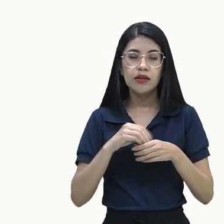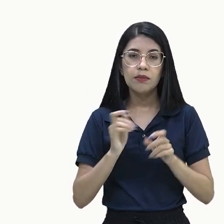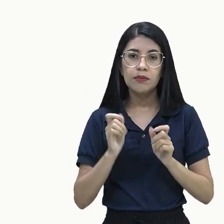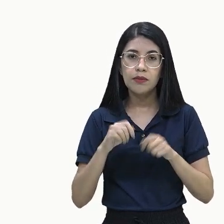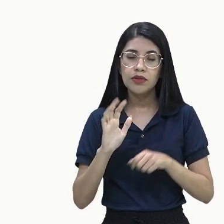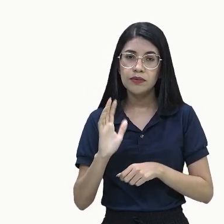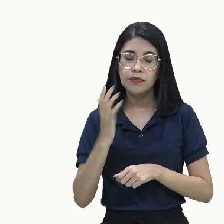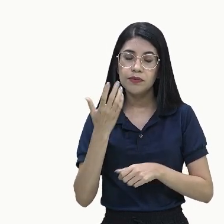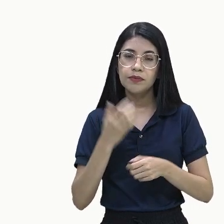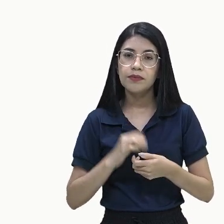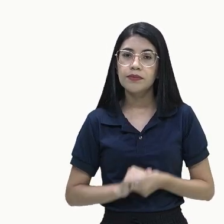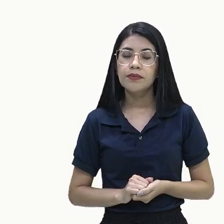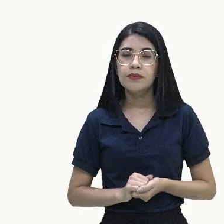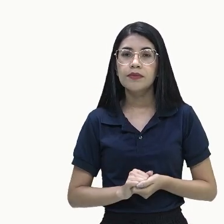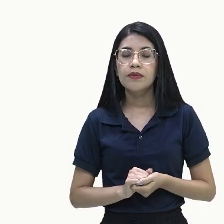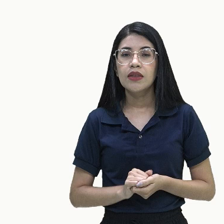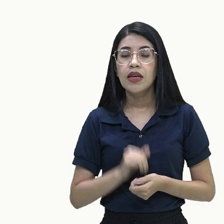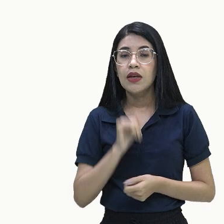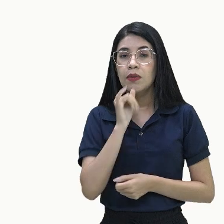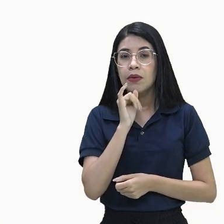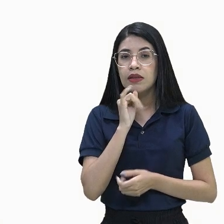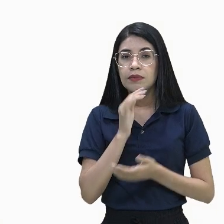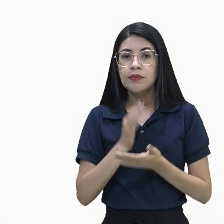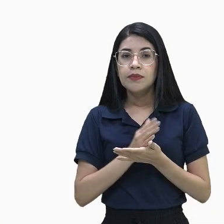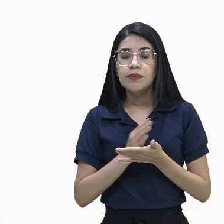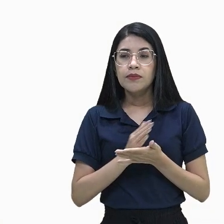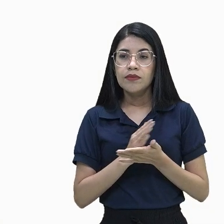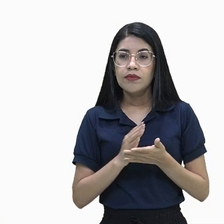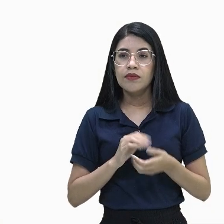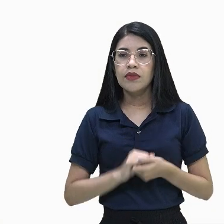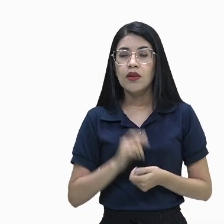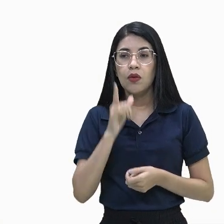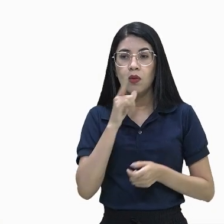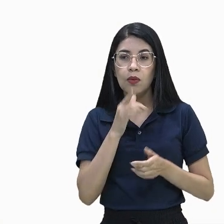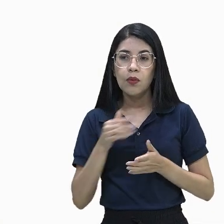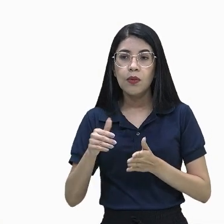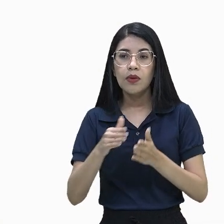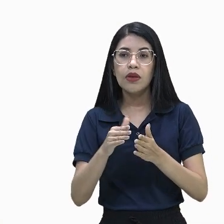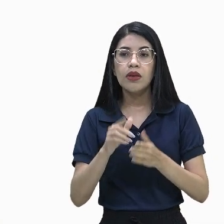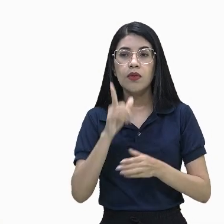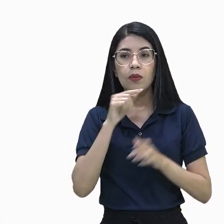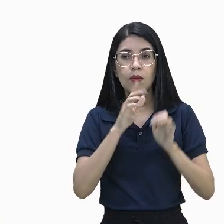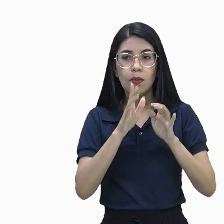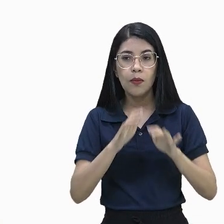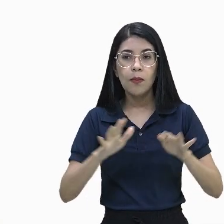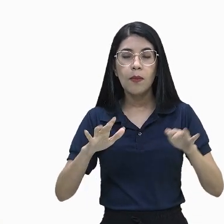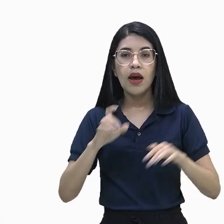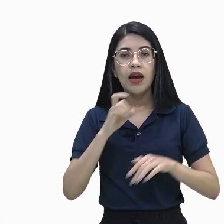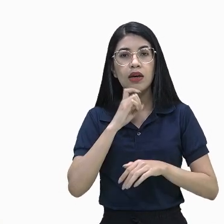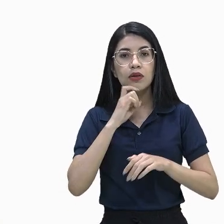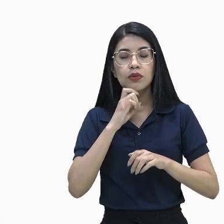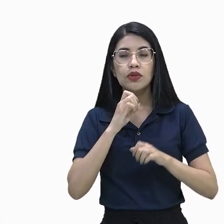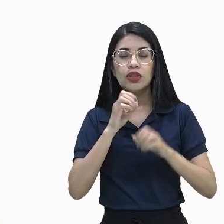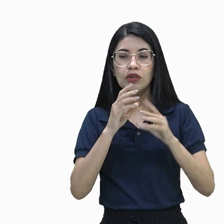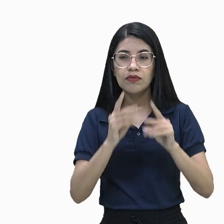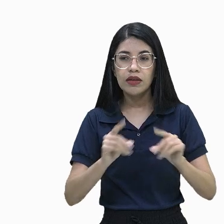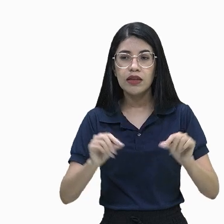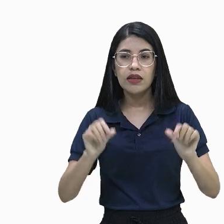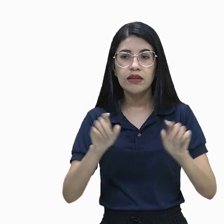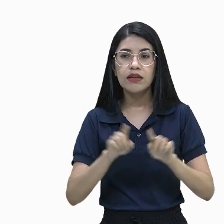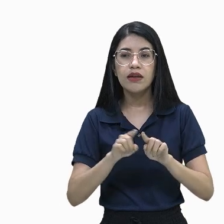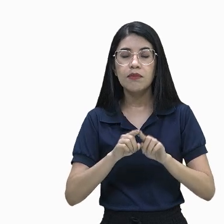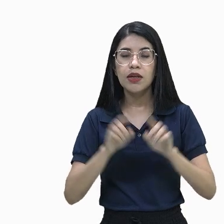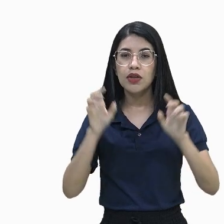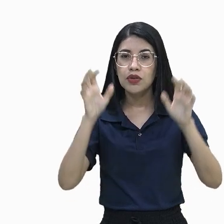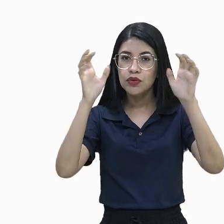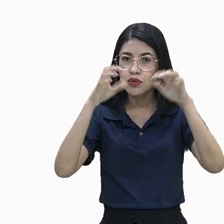bom? Aí nós temos alguns exemplos. É o caso dos rios, dos mares, das geleiras, das chuvas, né? Então,